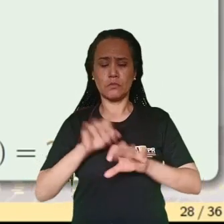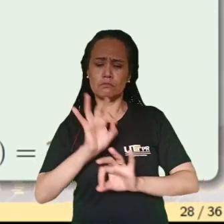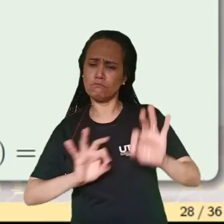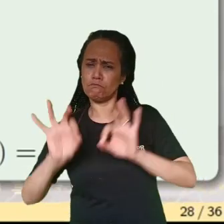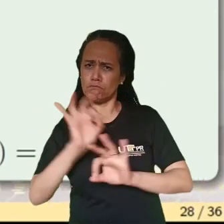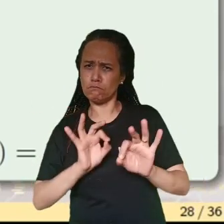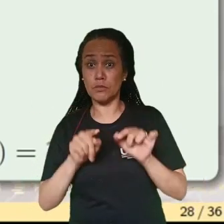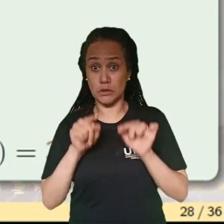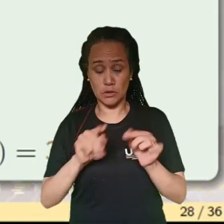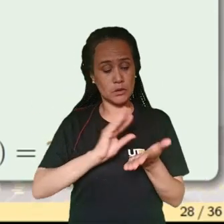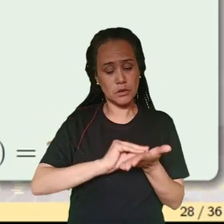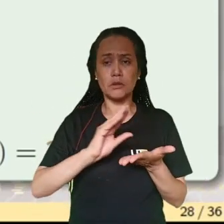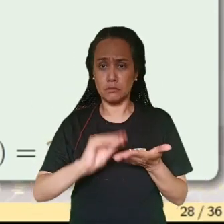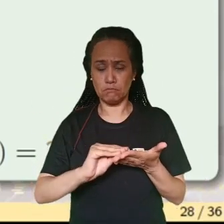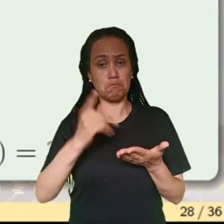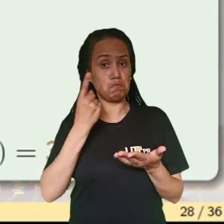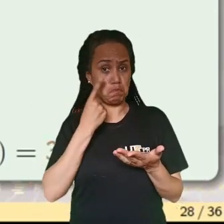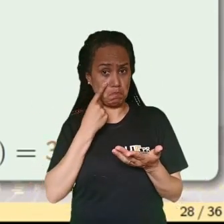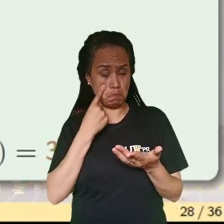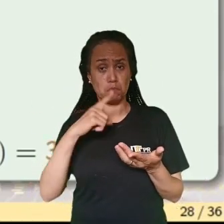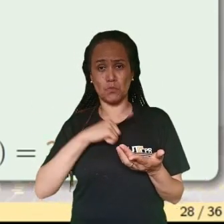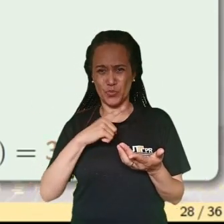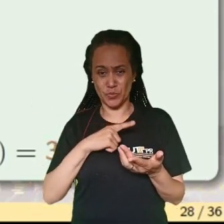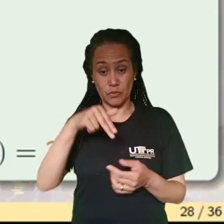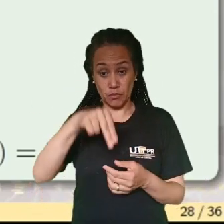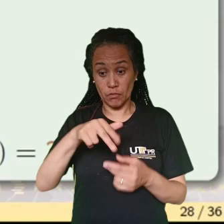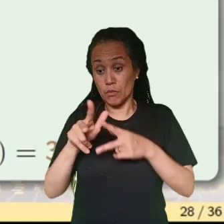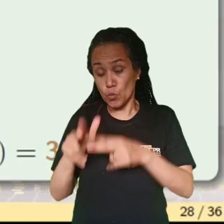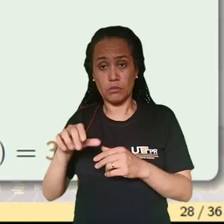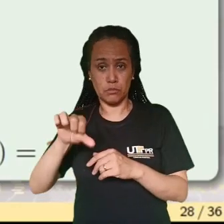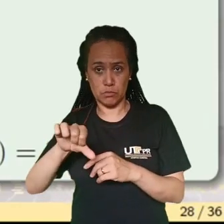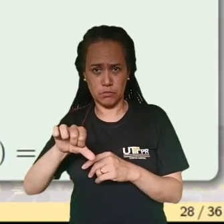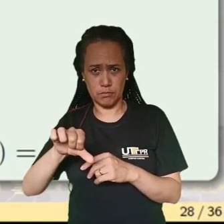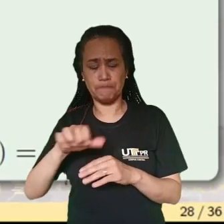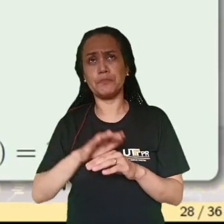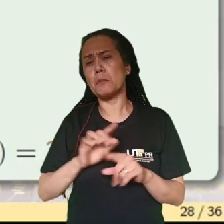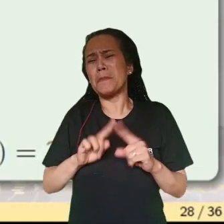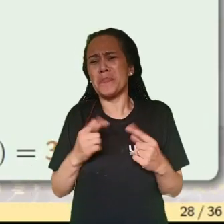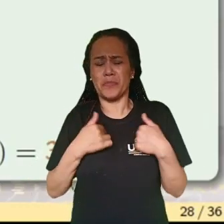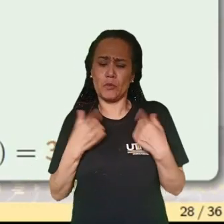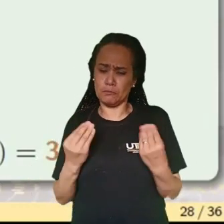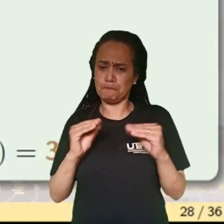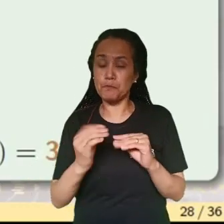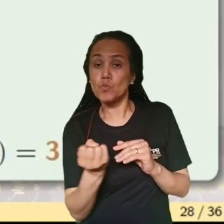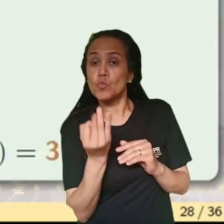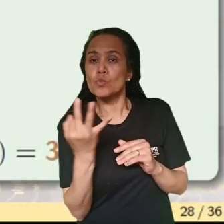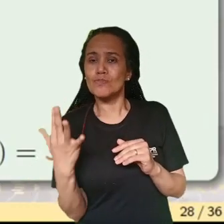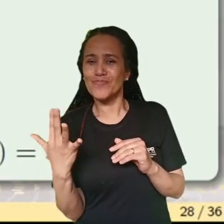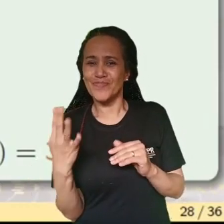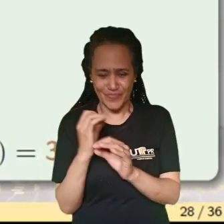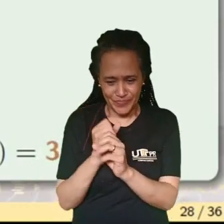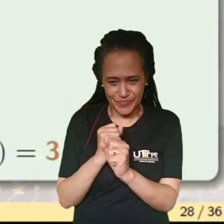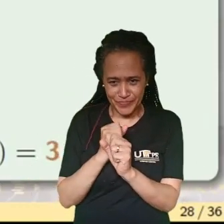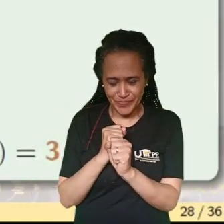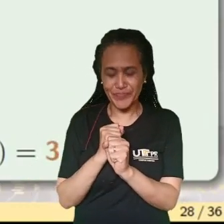dados. No momento em que nós organizamos esses dados, veja que eu tenho n igual a 9, igual ao caso anterior. Mas, se eu